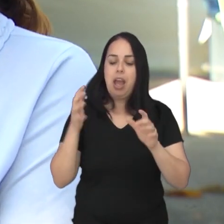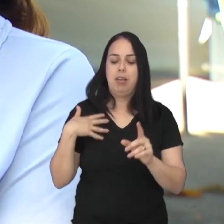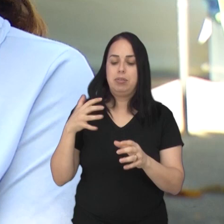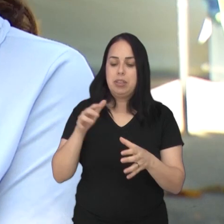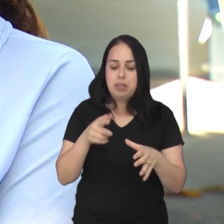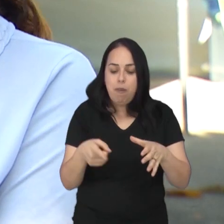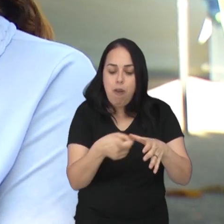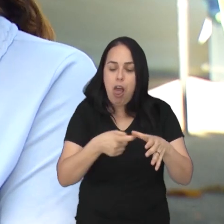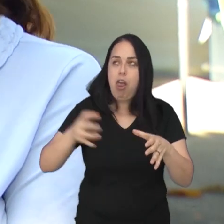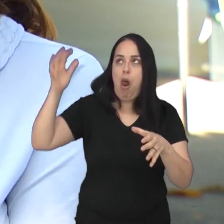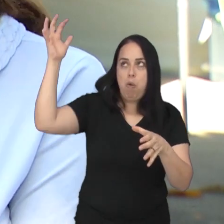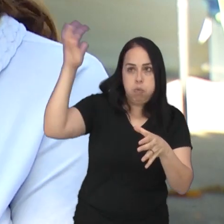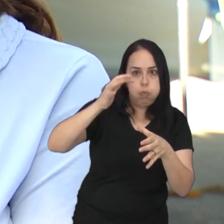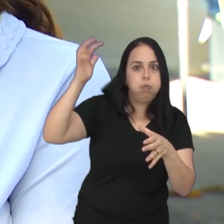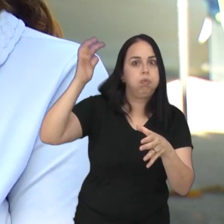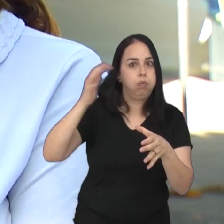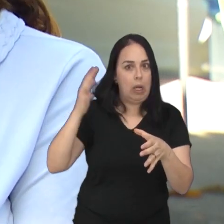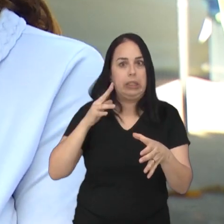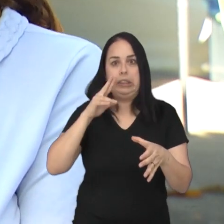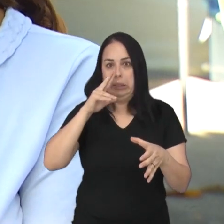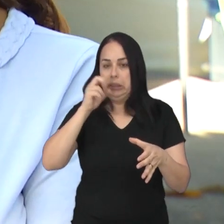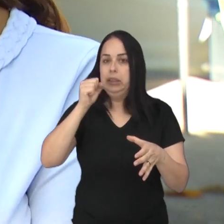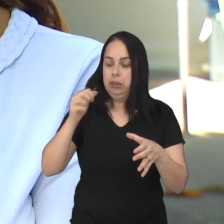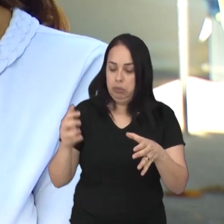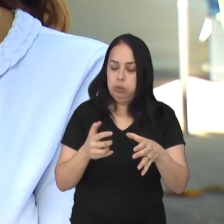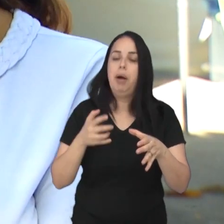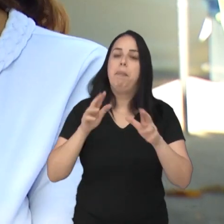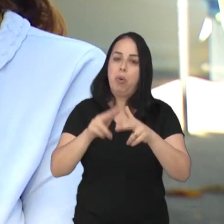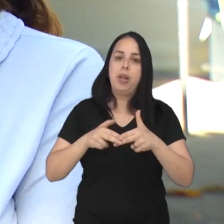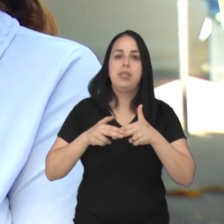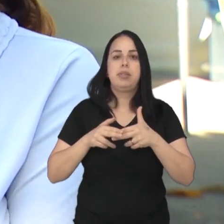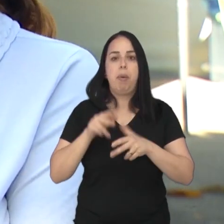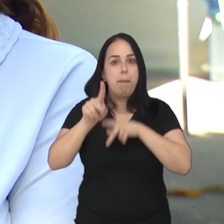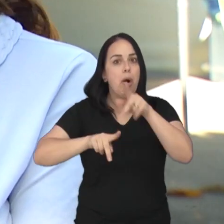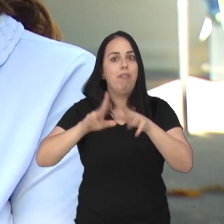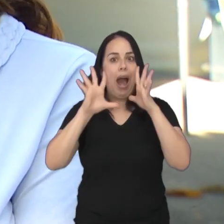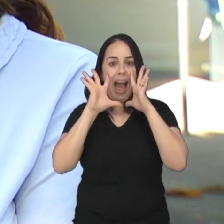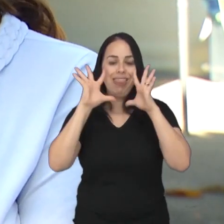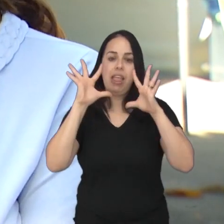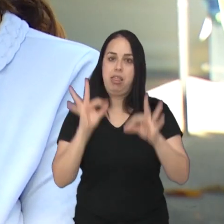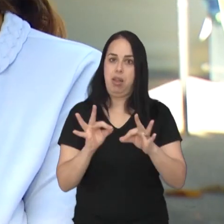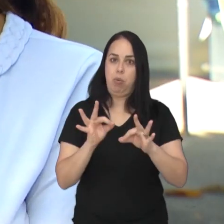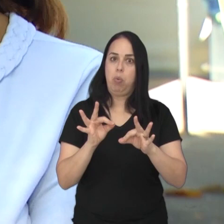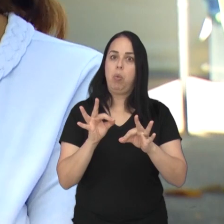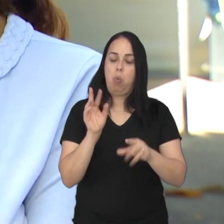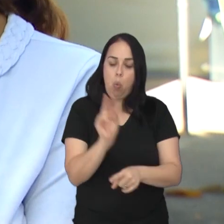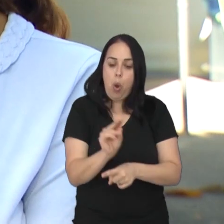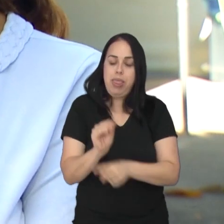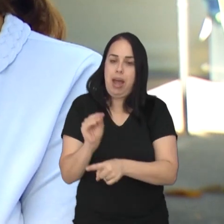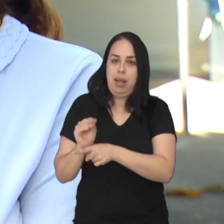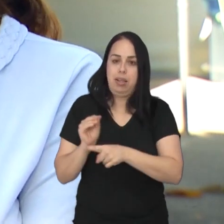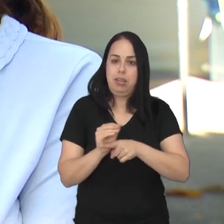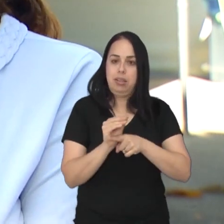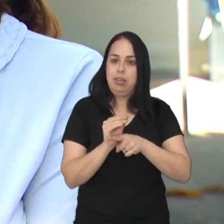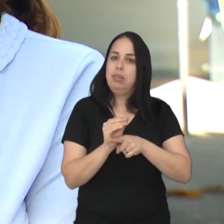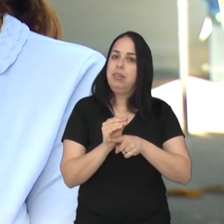importante em relação à presença de mais larvas, né? Então é nesse ponto que é fundamental que a população fique atenta, né? Porque as coisas